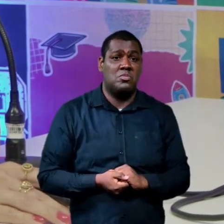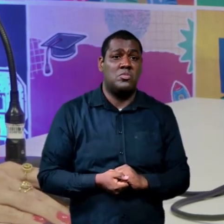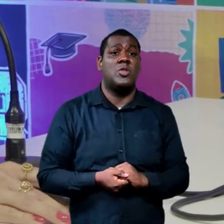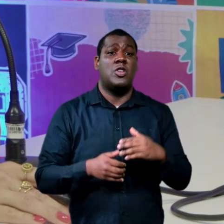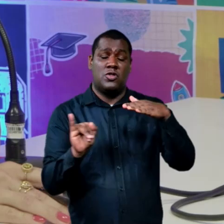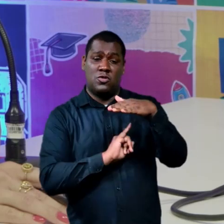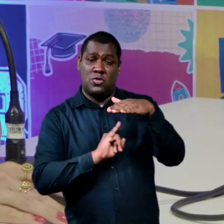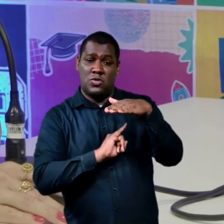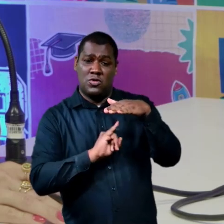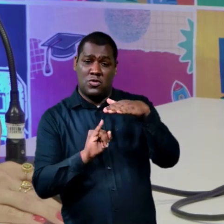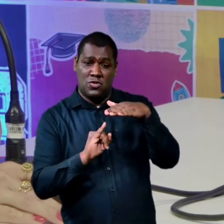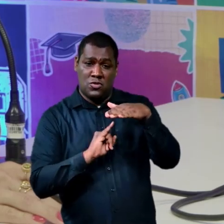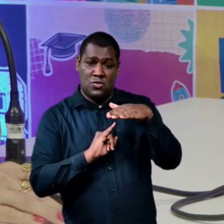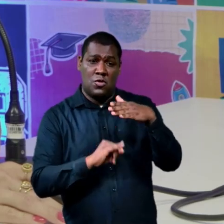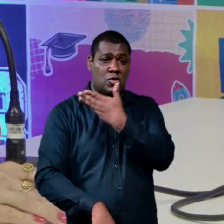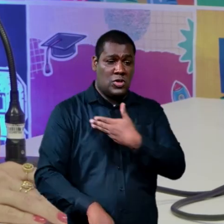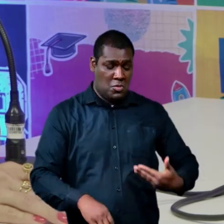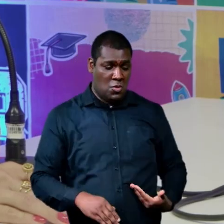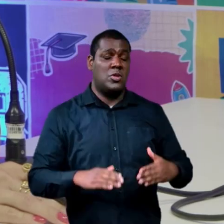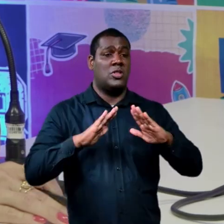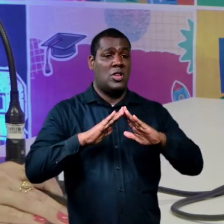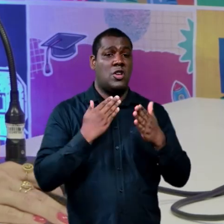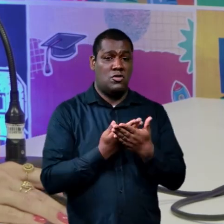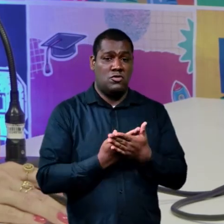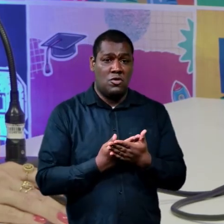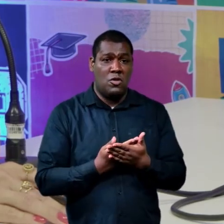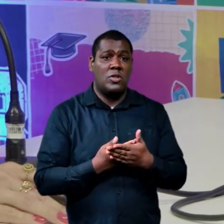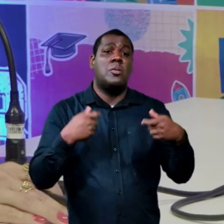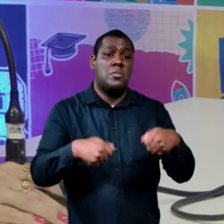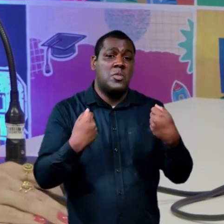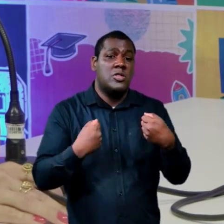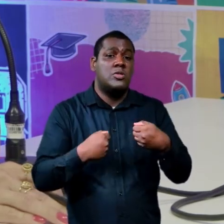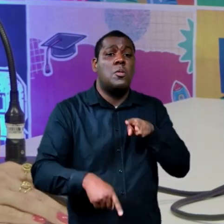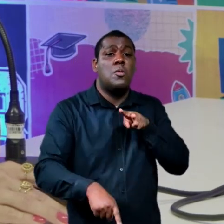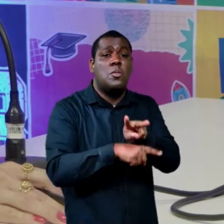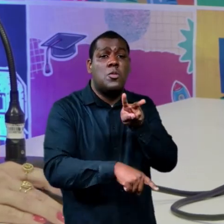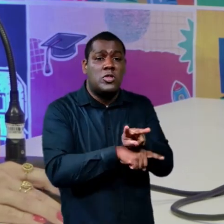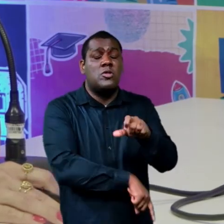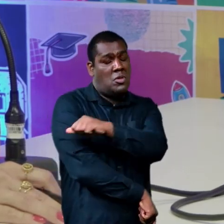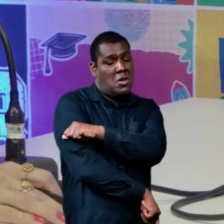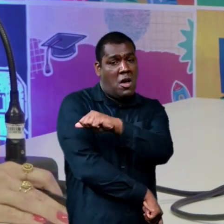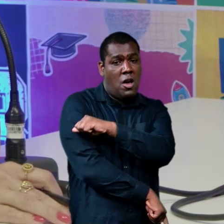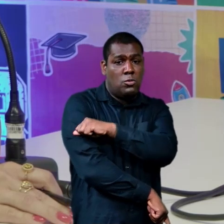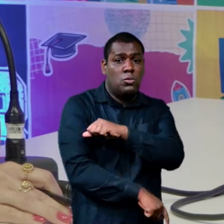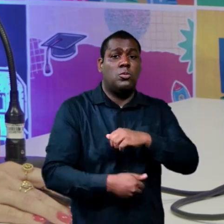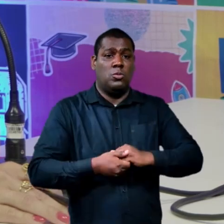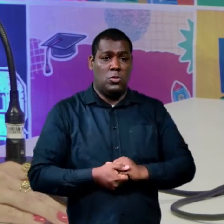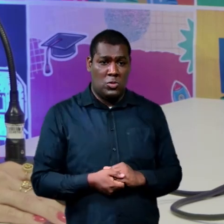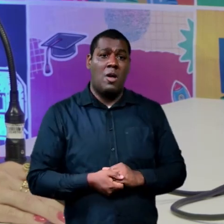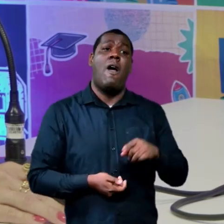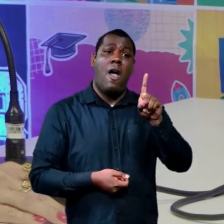escolares, porque justamente, né, doutor Daniel, esse espaço é um espaço de proteção dos nossos estudantes, que é o bem mais